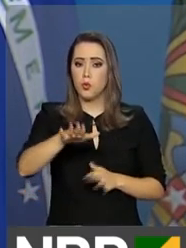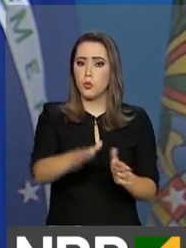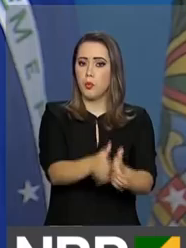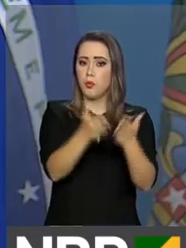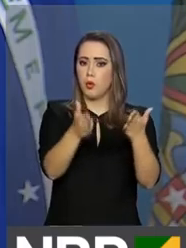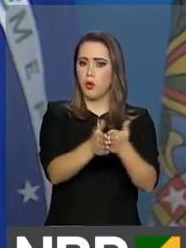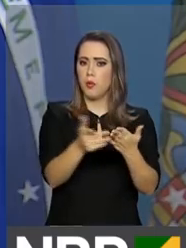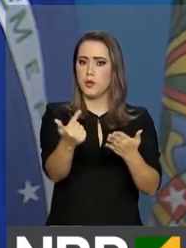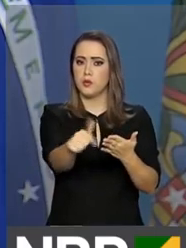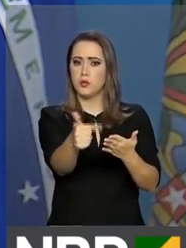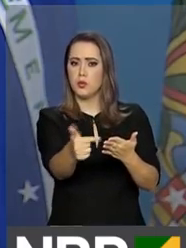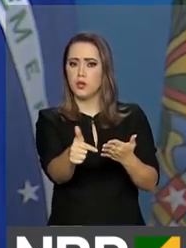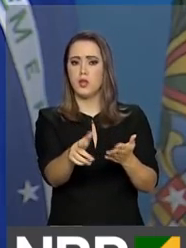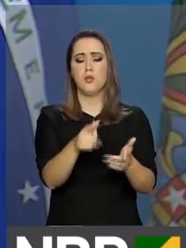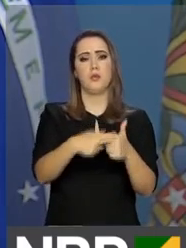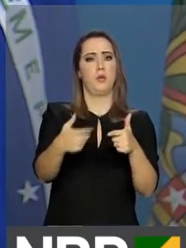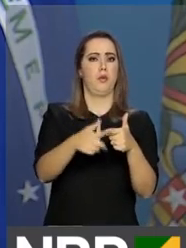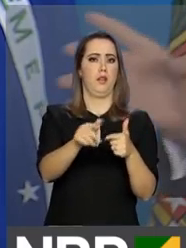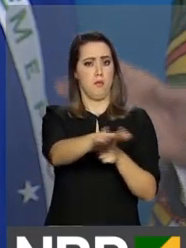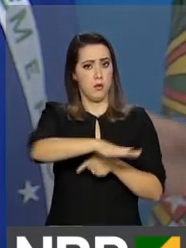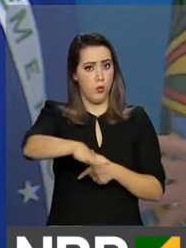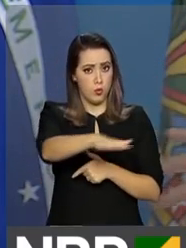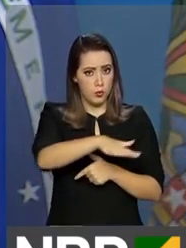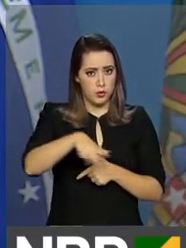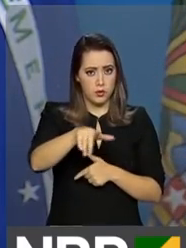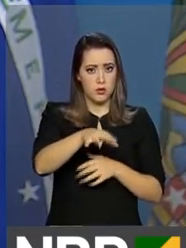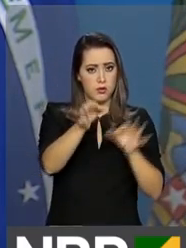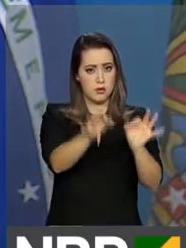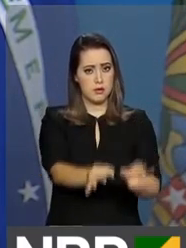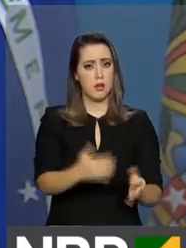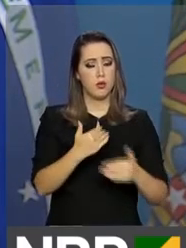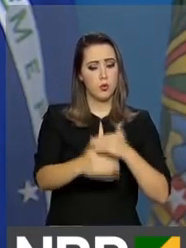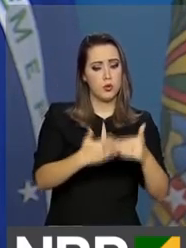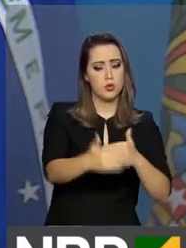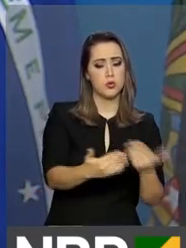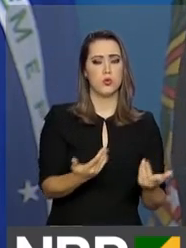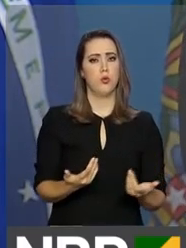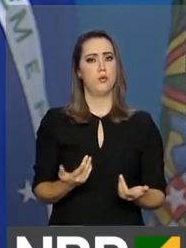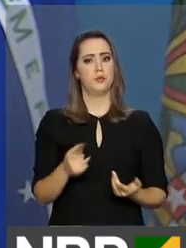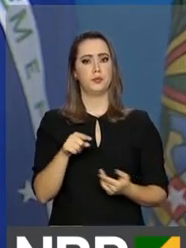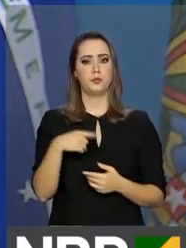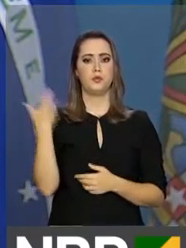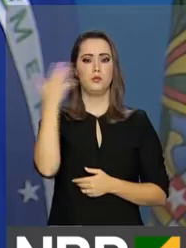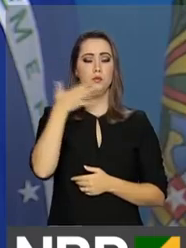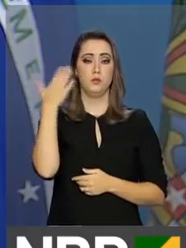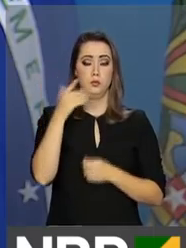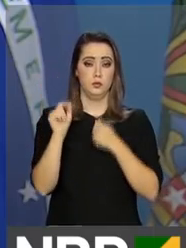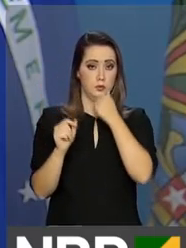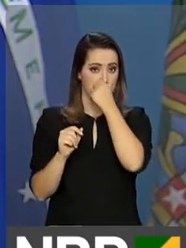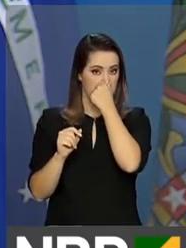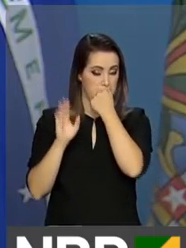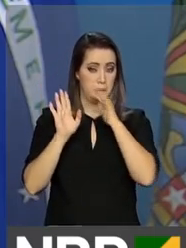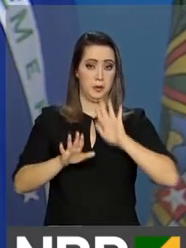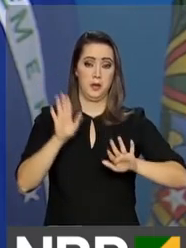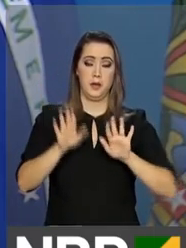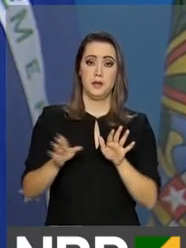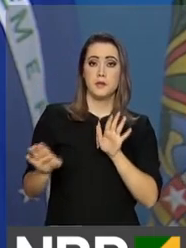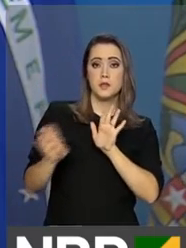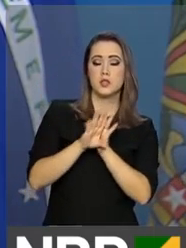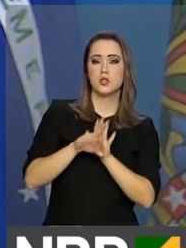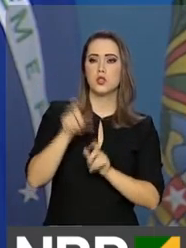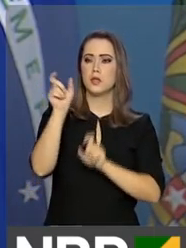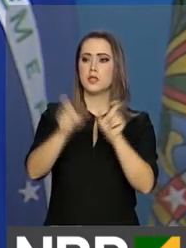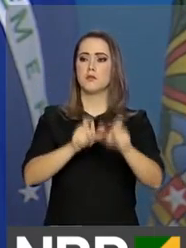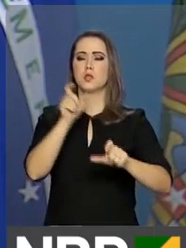contrário. Vou dar um exemplo só, se me permitem. Eu vou aproveitar o auditório aqui para explicar certas coisas que muitas vezes chegam aos